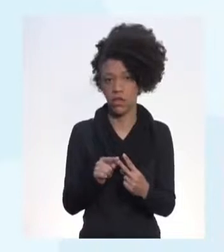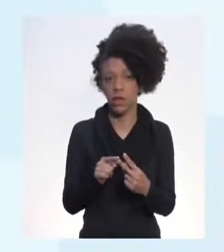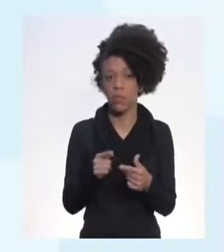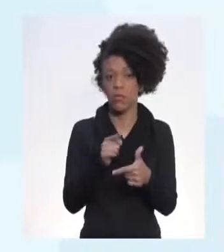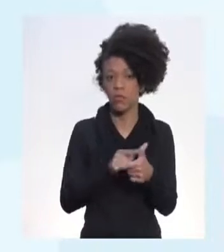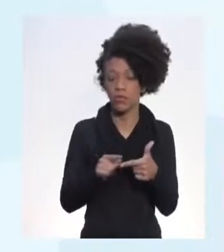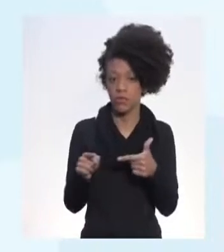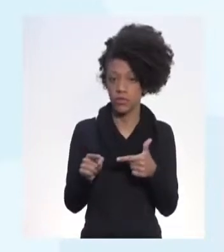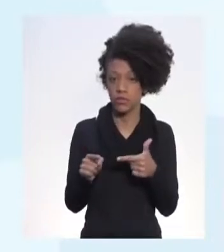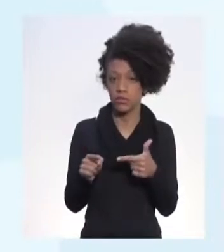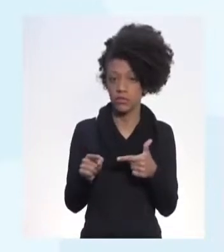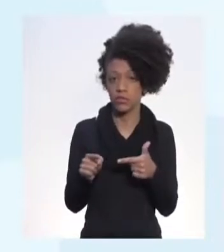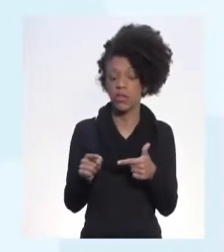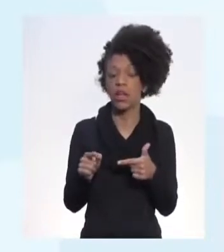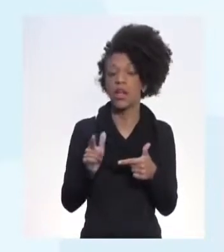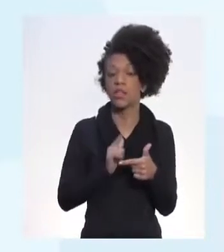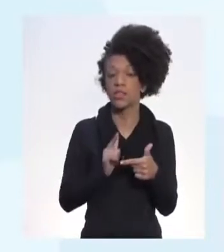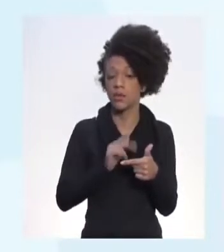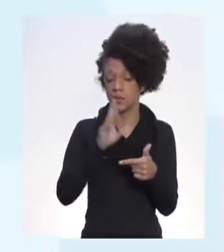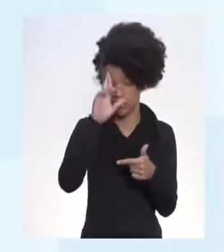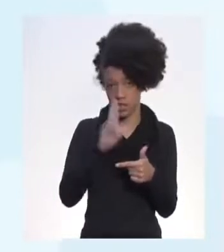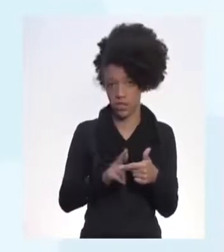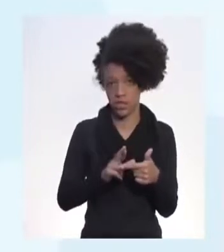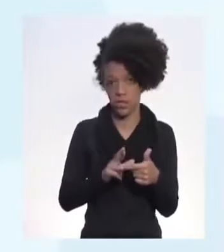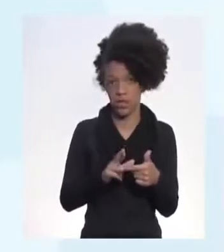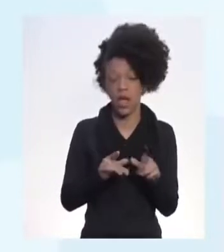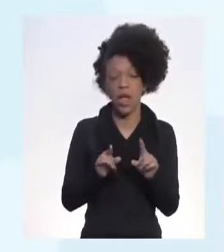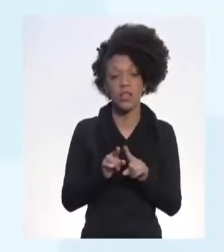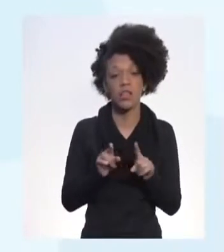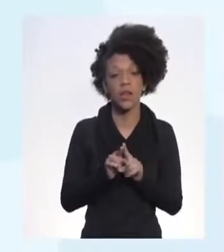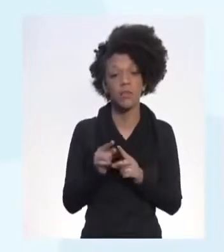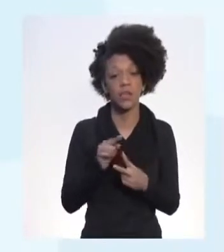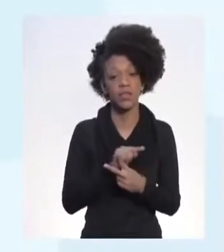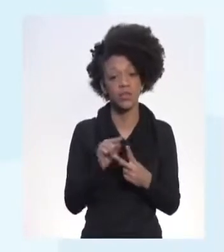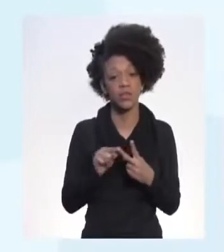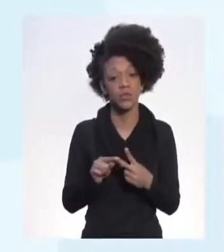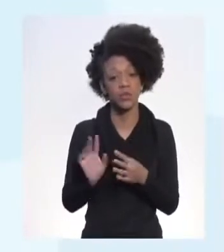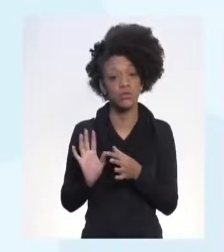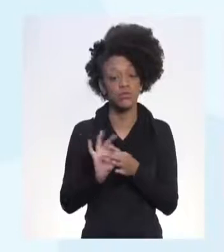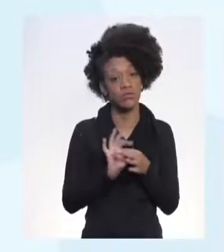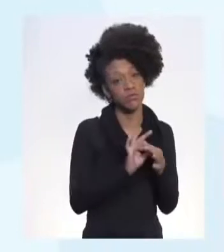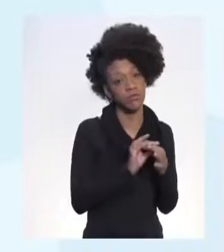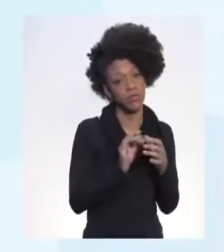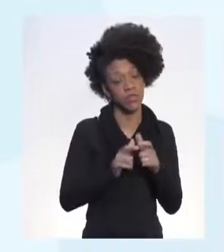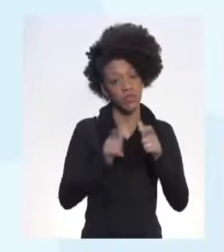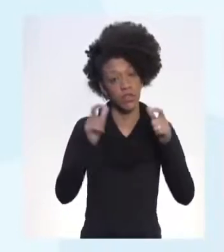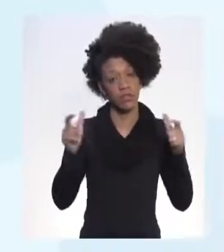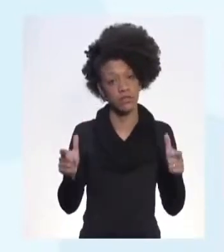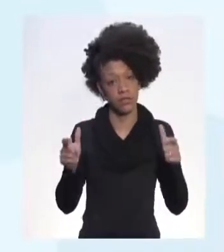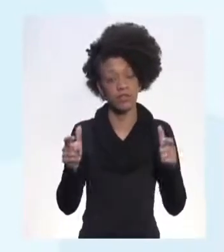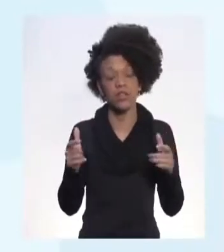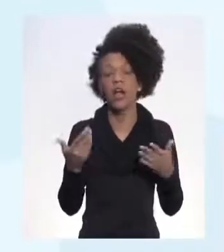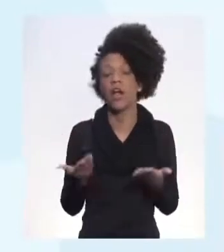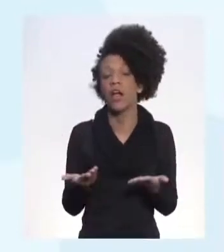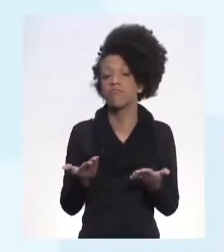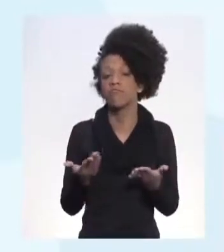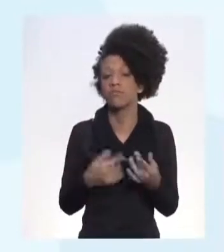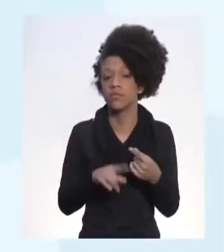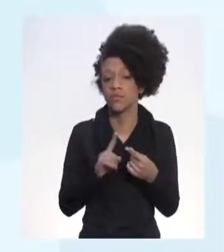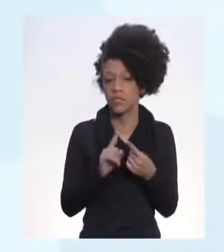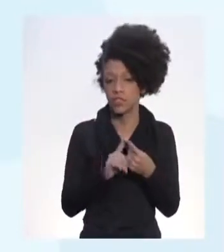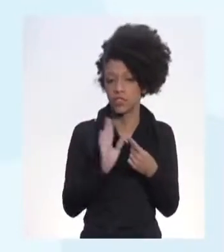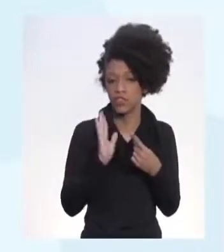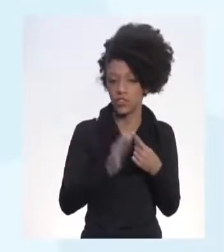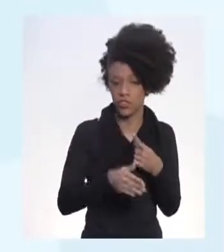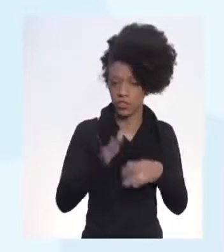divisão, denominamos razão. Veremos duas relações de grandezas, né, que são as